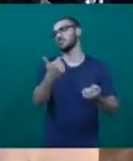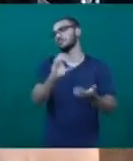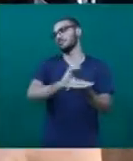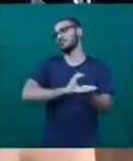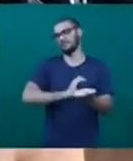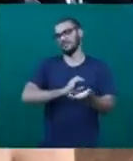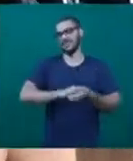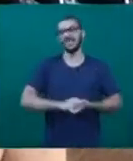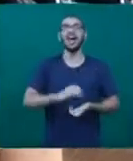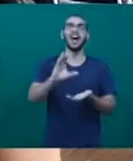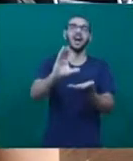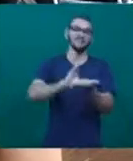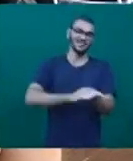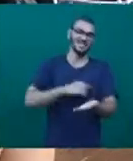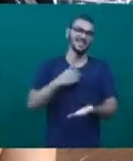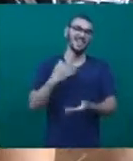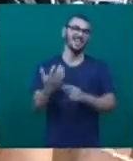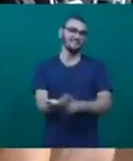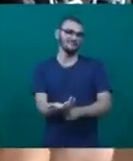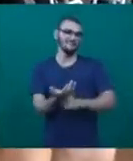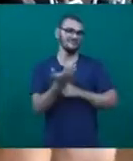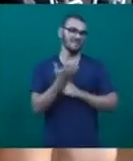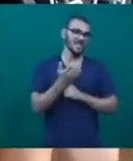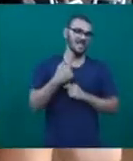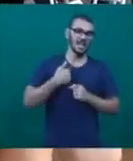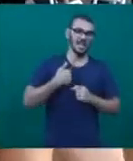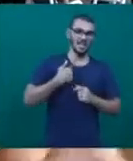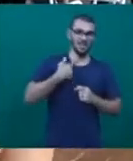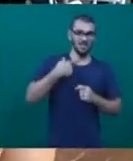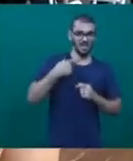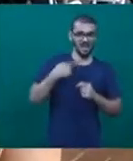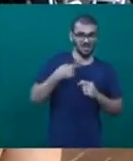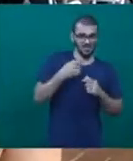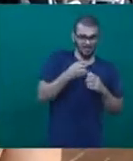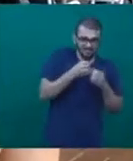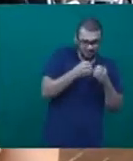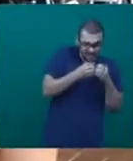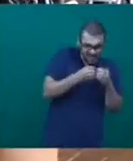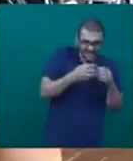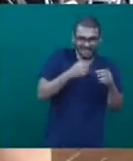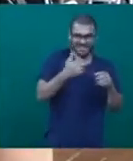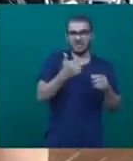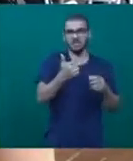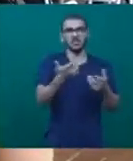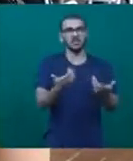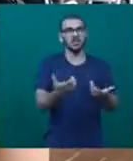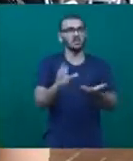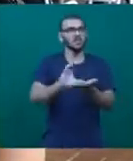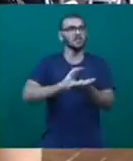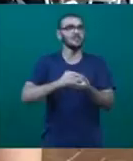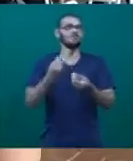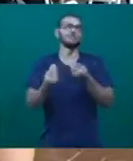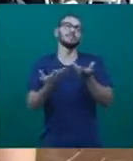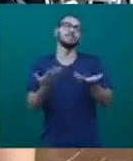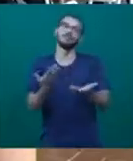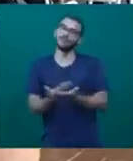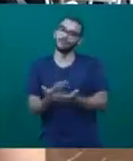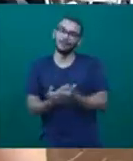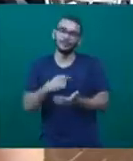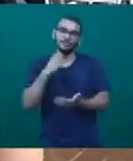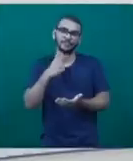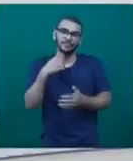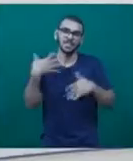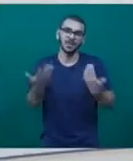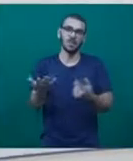bolsa auxilia muito a gente. Eu vim de um distrito pequeno, se não fosse assim não teria como estudar. Então auxilia